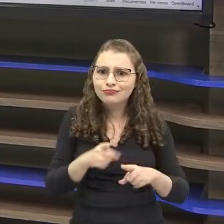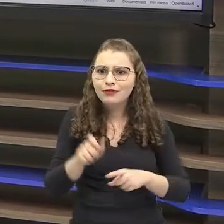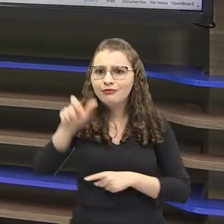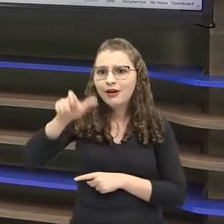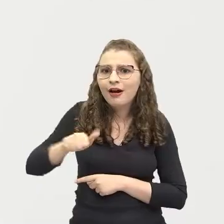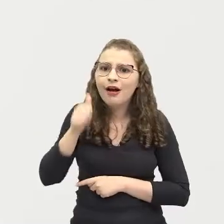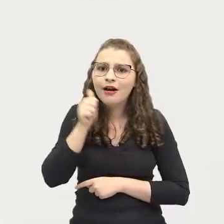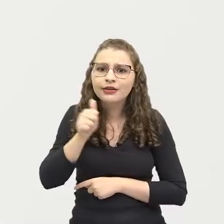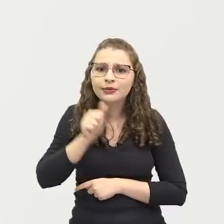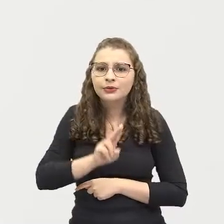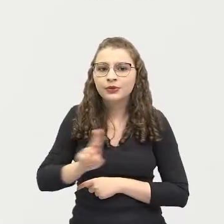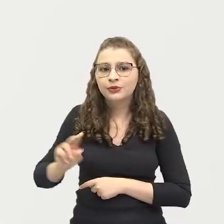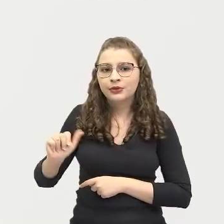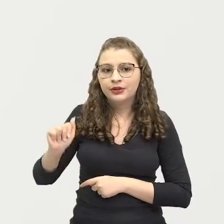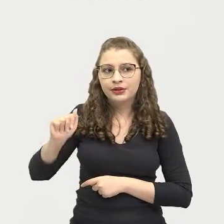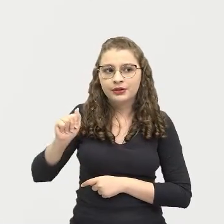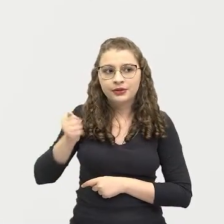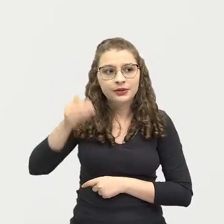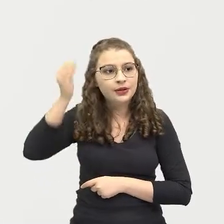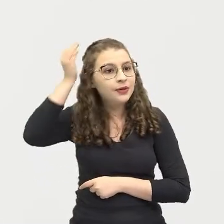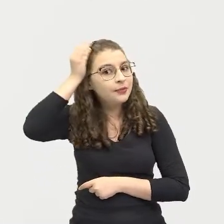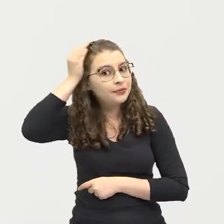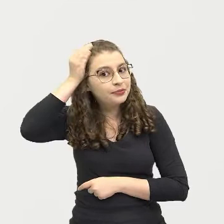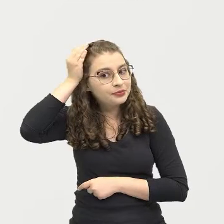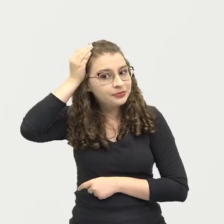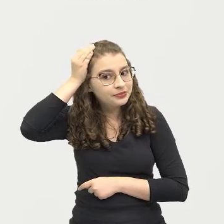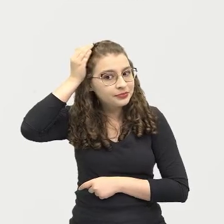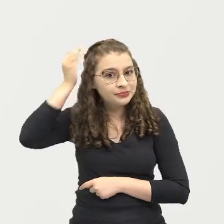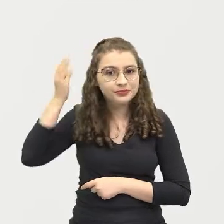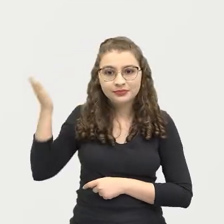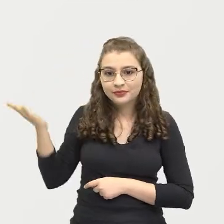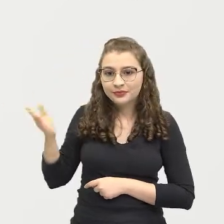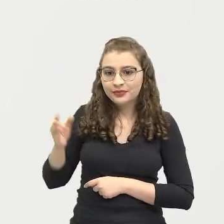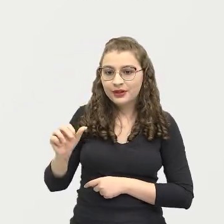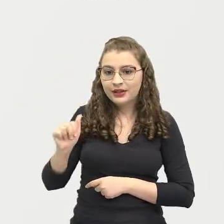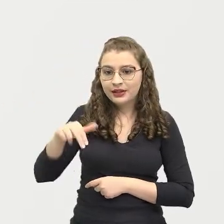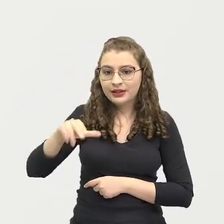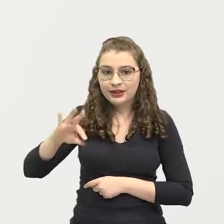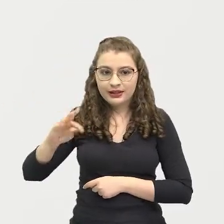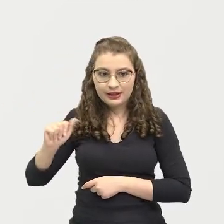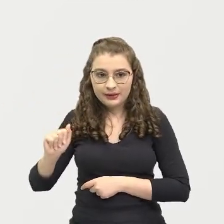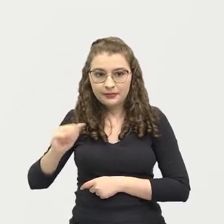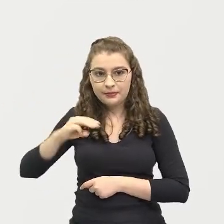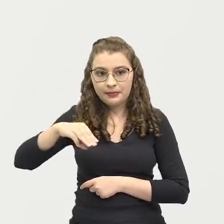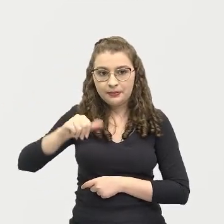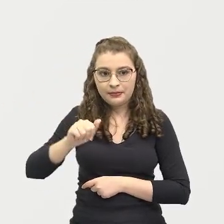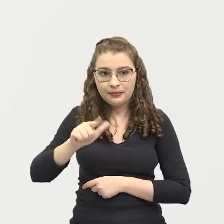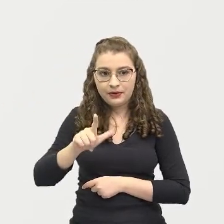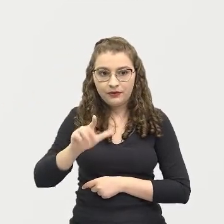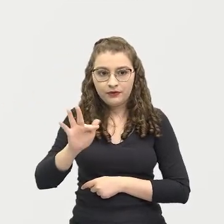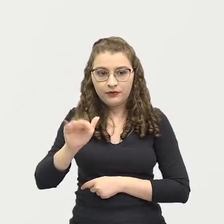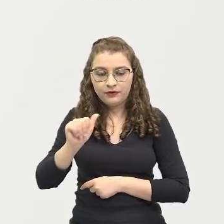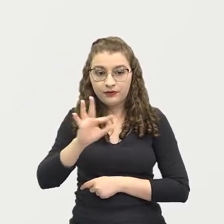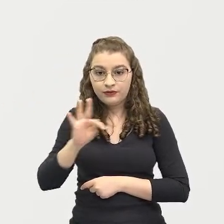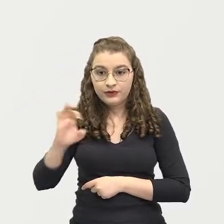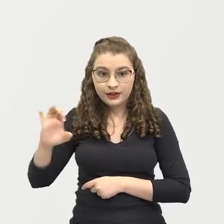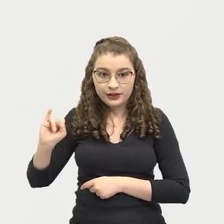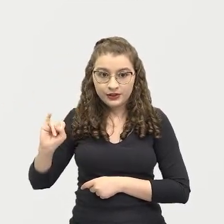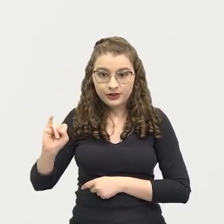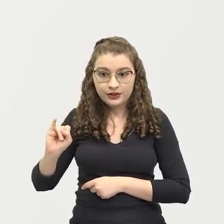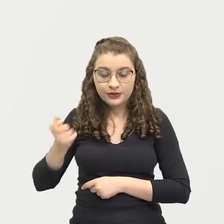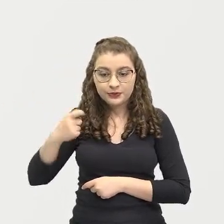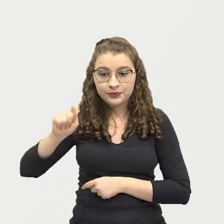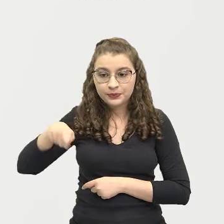Anita Mafaldi. Olha só. Em 1917, ao voltar dos Estados Unidos, onde entrou em contato com as estéticas cubistas, olha